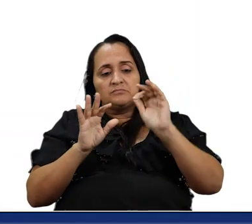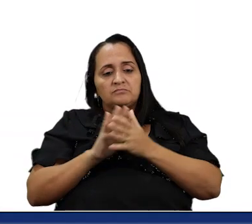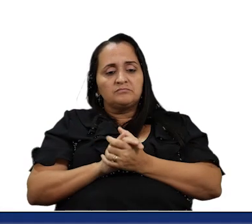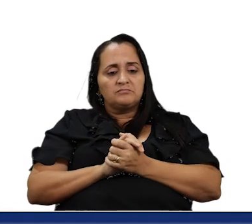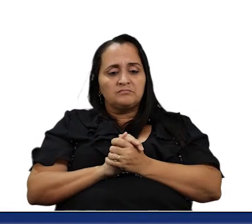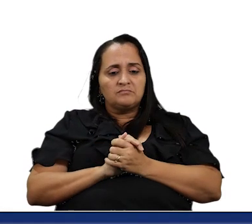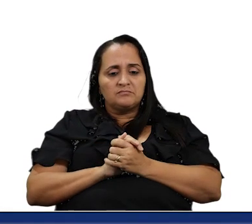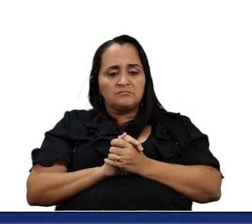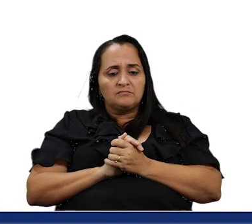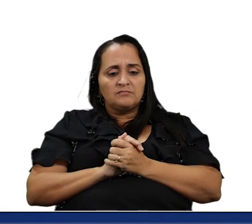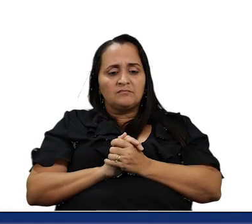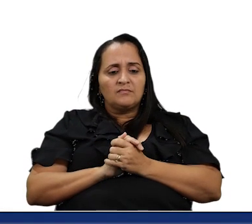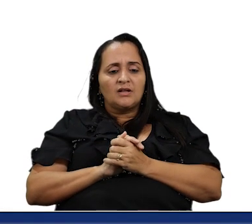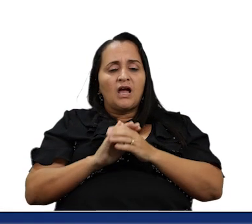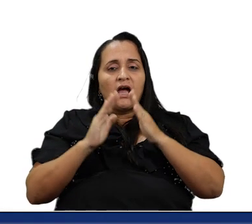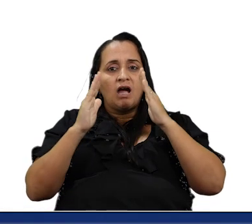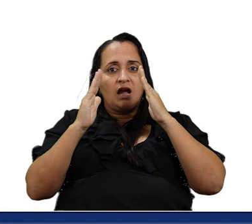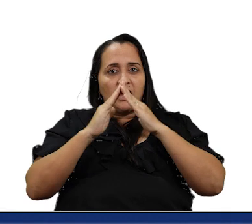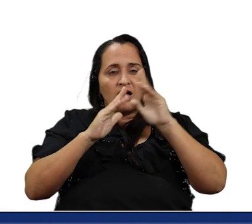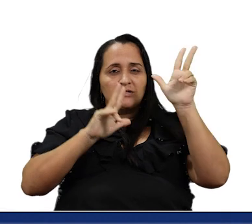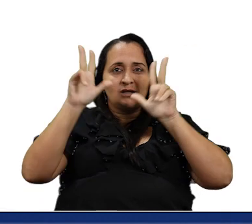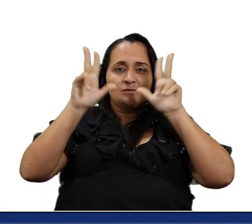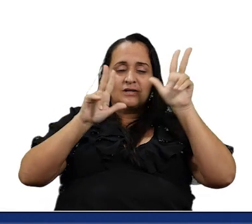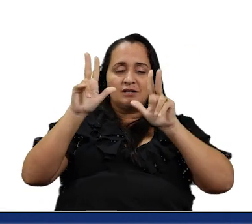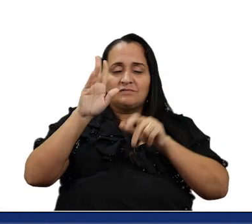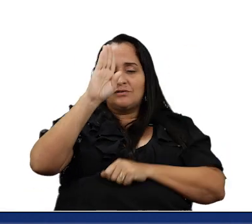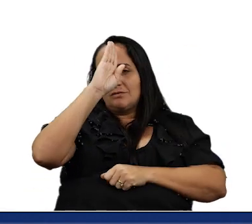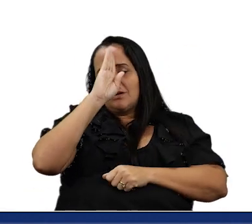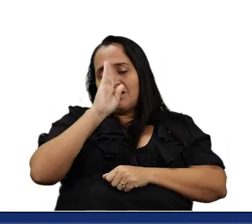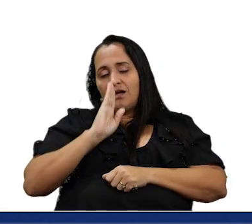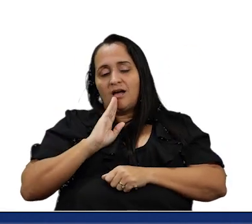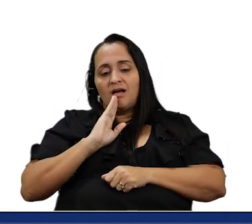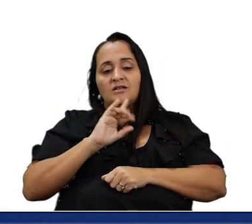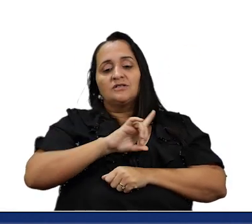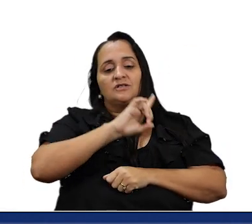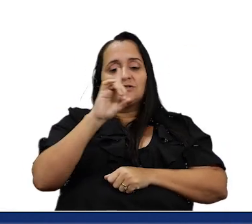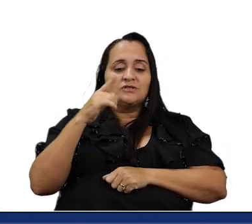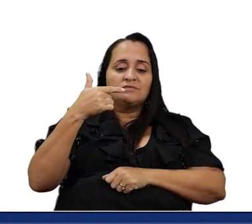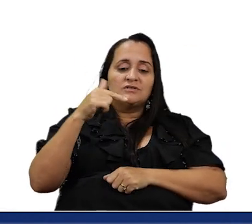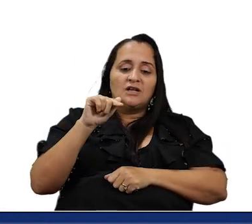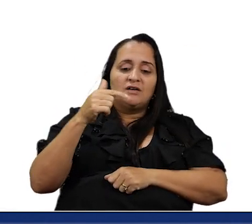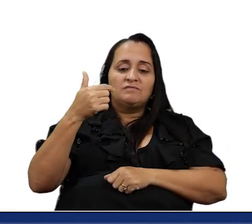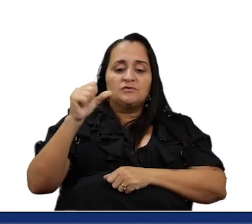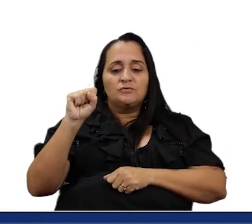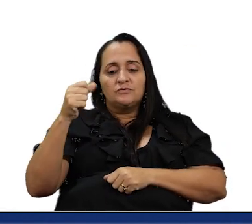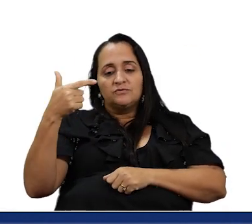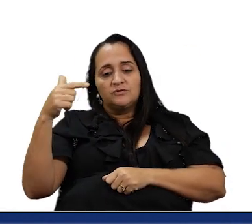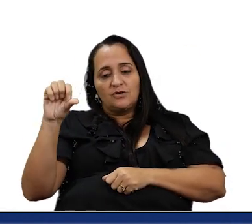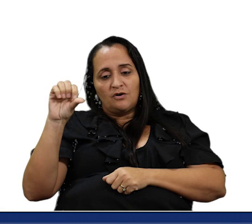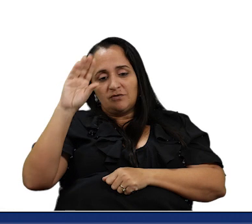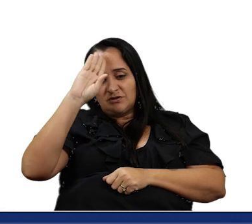do Carnaval terá a entrada gratuita nos dias 27, 28 e 29 de setembro. A Casa